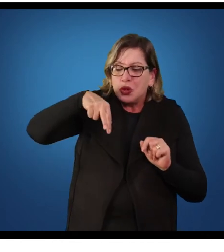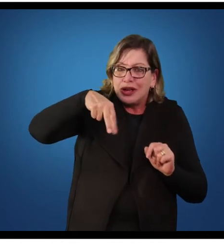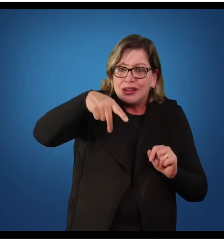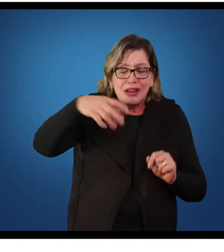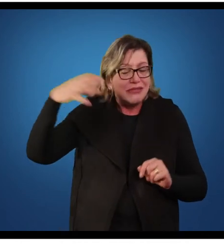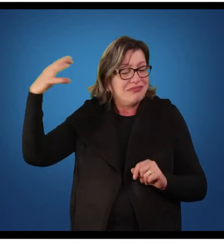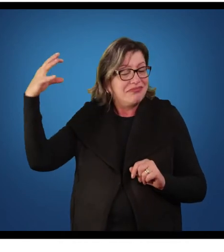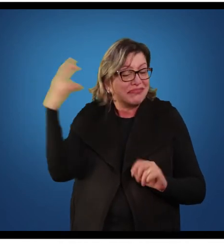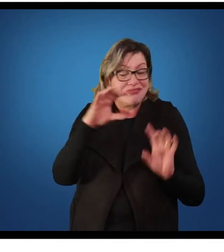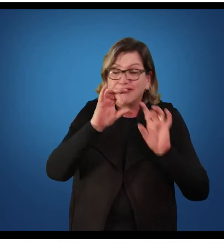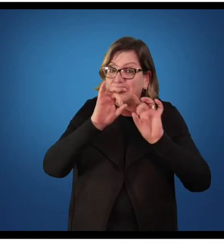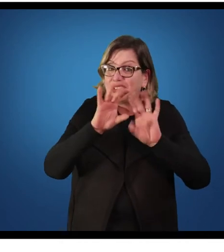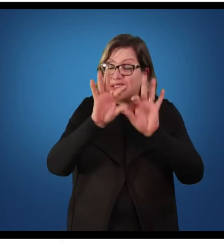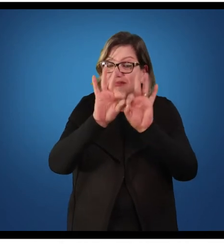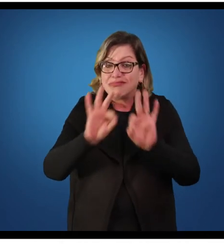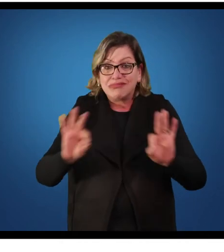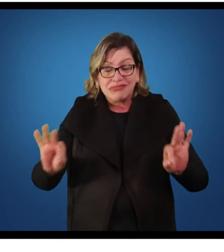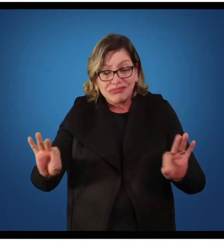a remessa. Ok?